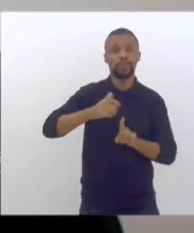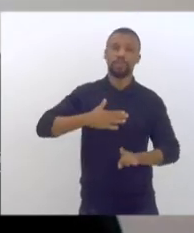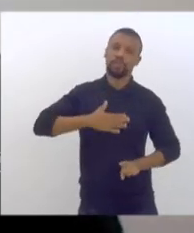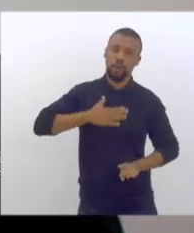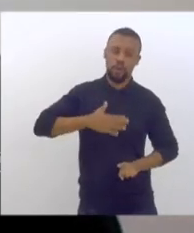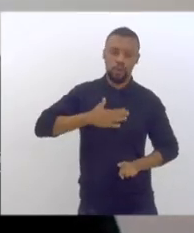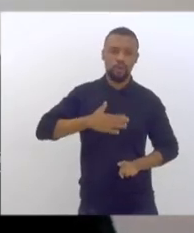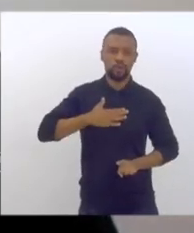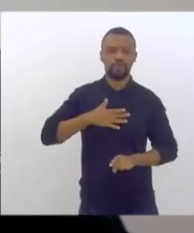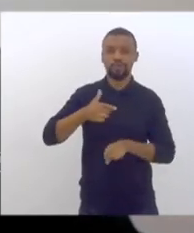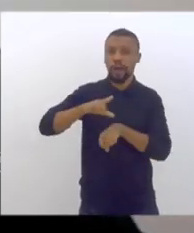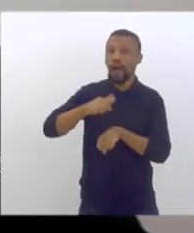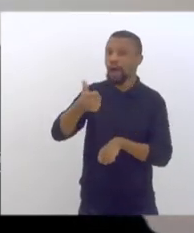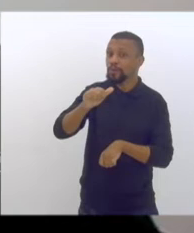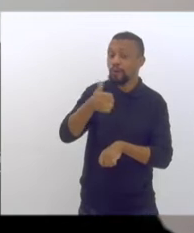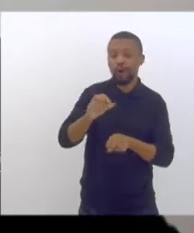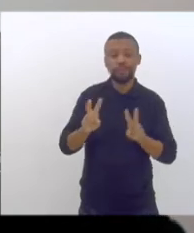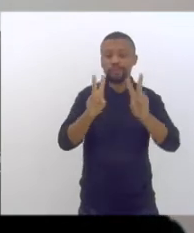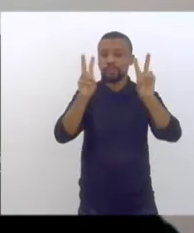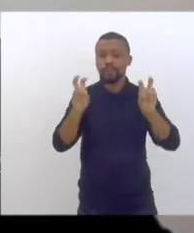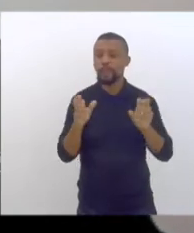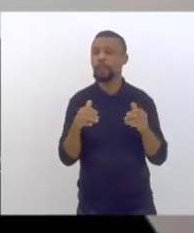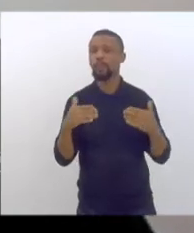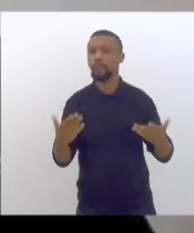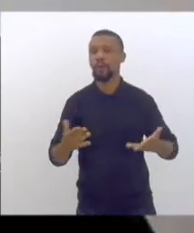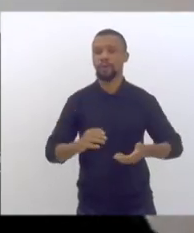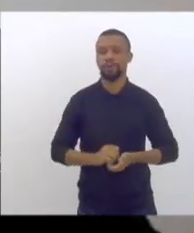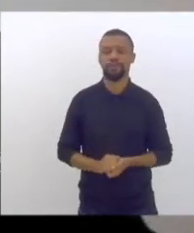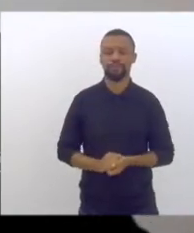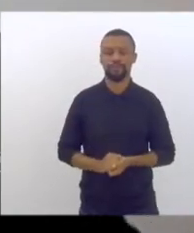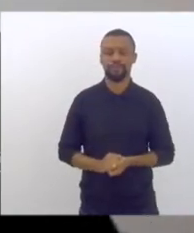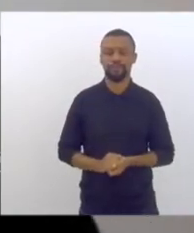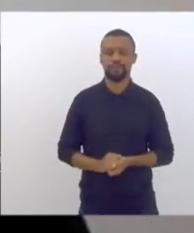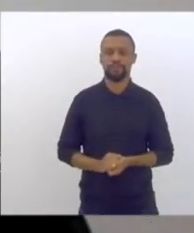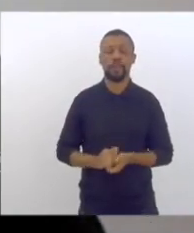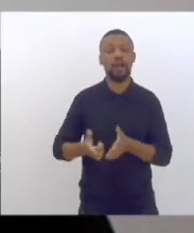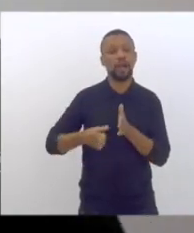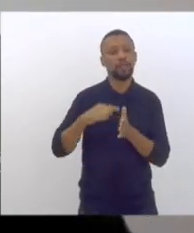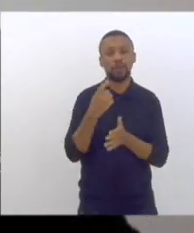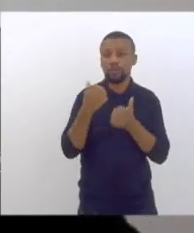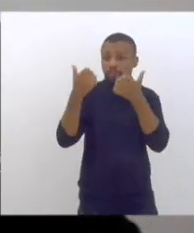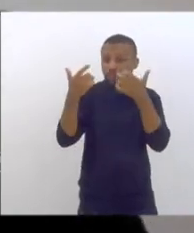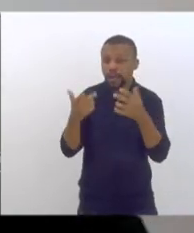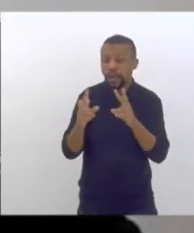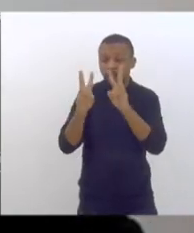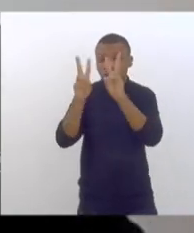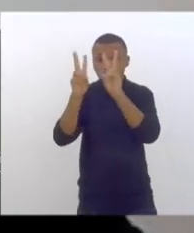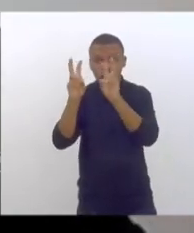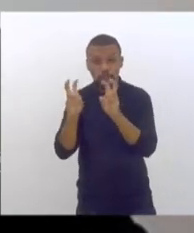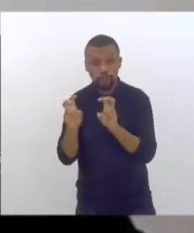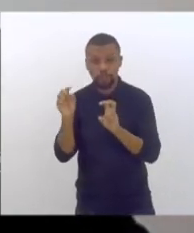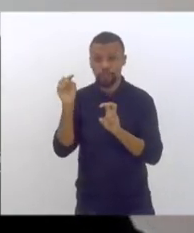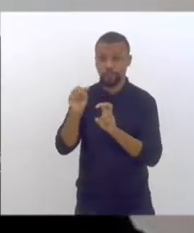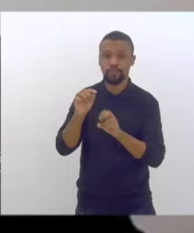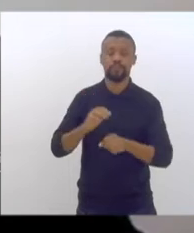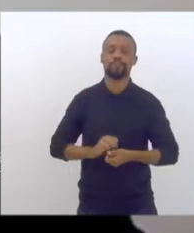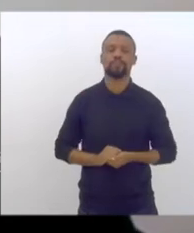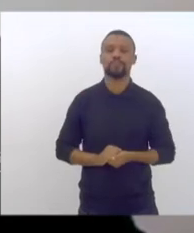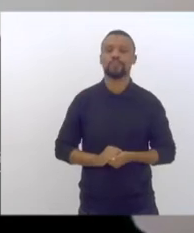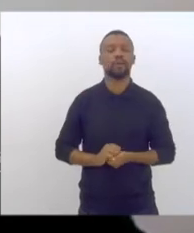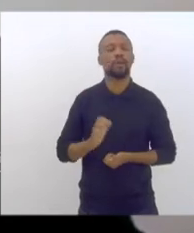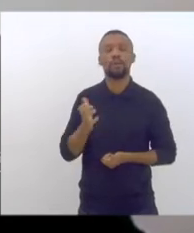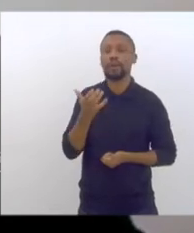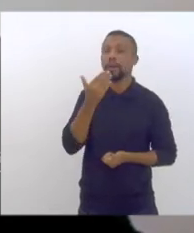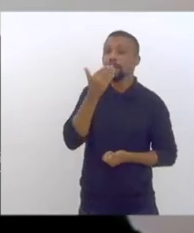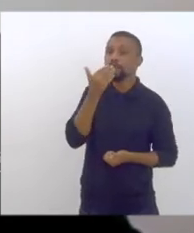é difícil o a seguinte ordem do dia e antes da gente abre entrar na ordem do dia eu queria